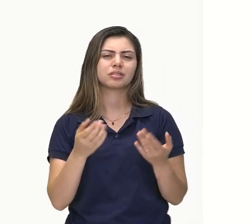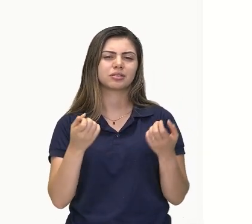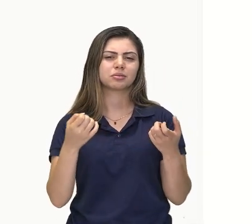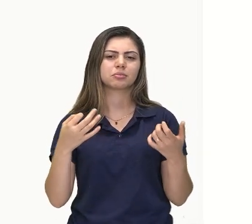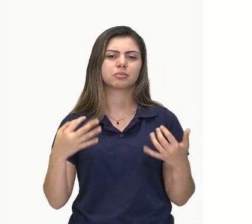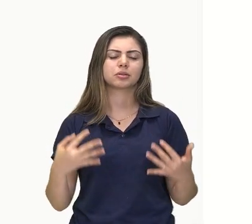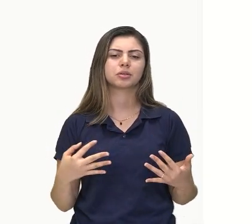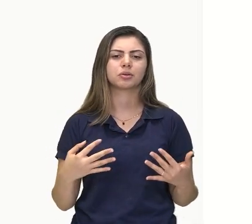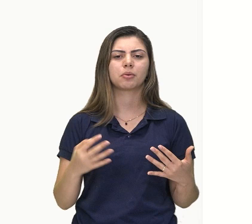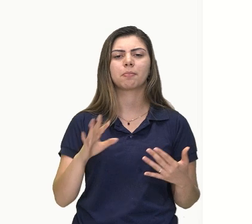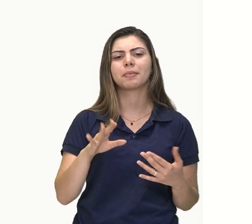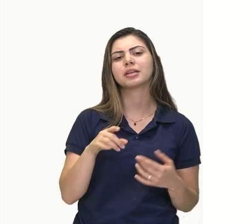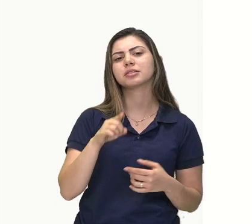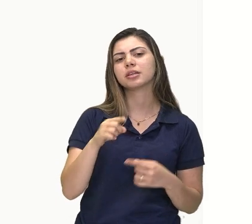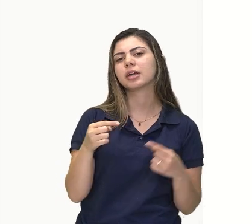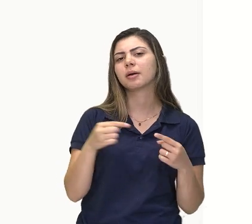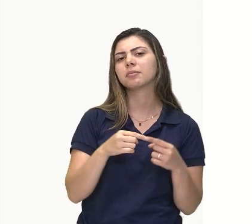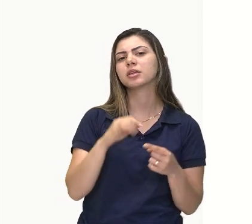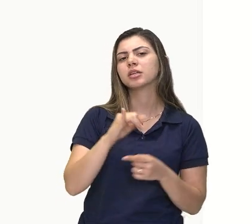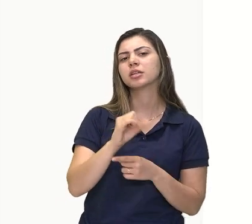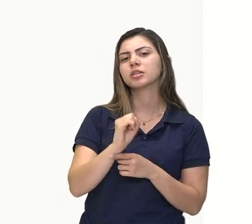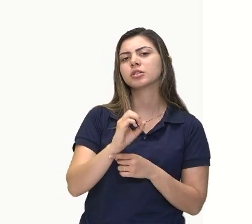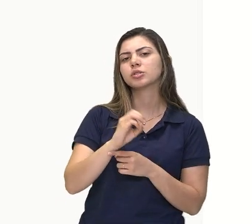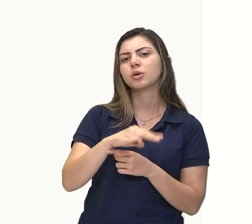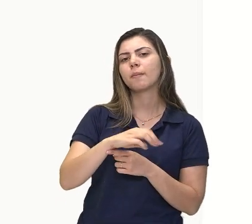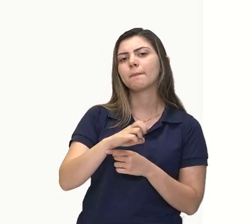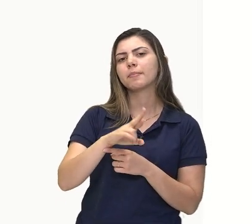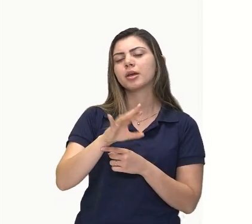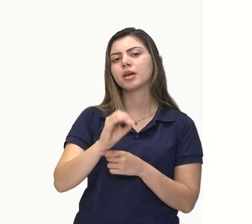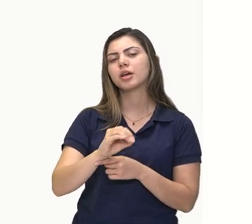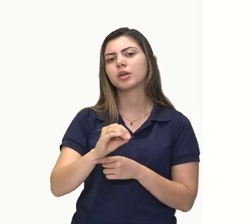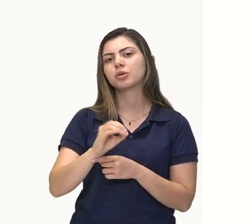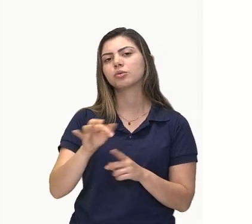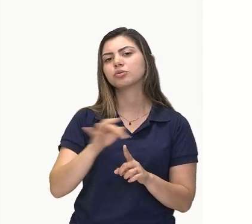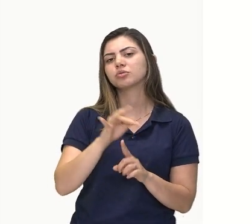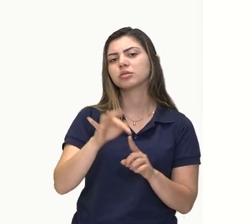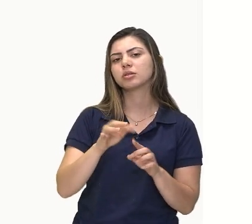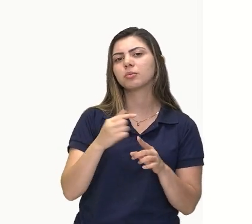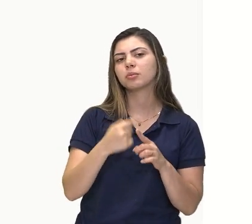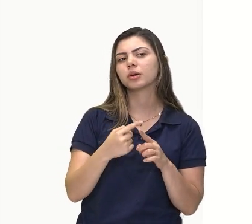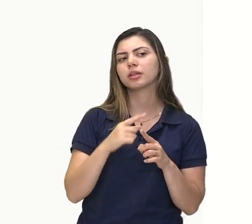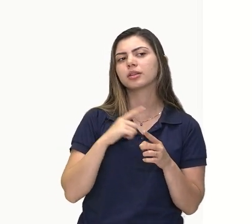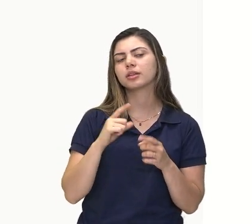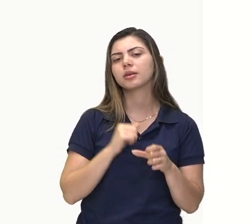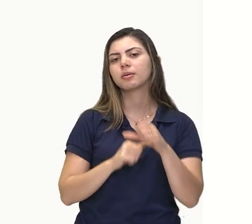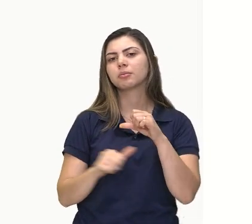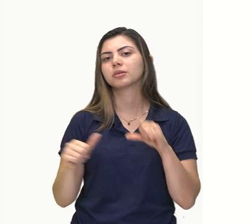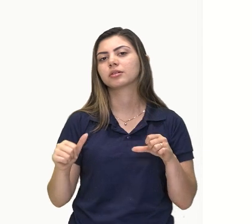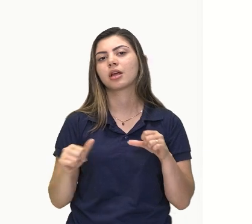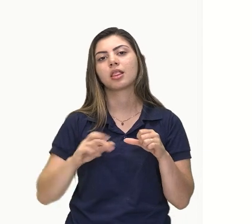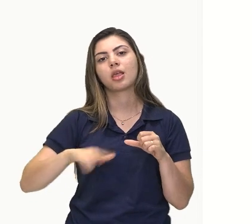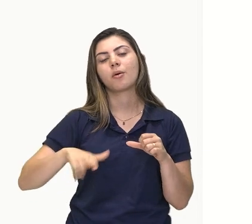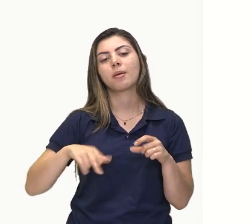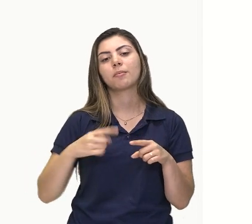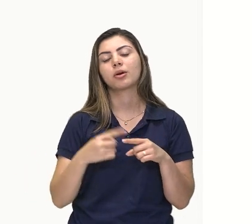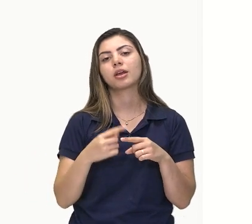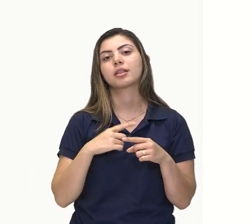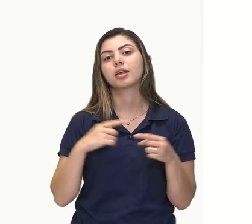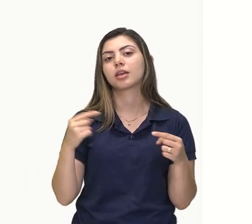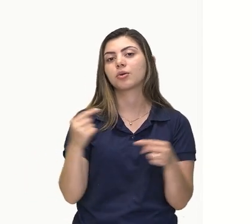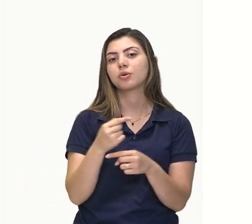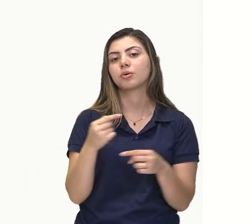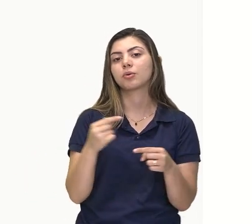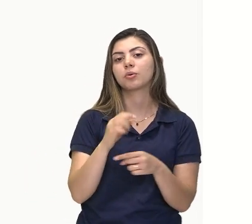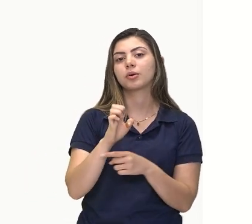seriam isômeros de função? Porque está mudando a função? Não, porque ocorre um equilíbrio. Qual é a diferença do